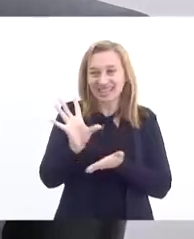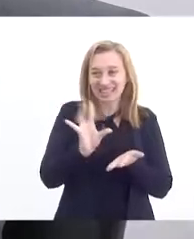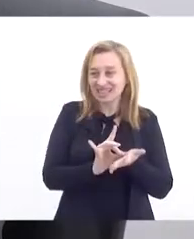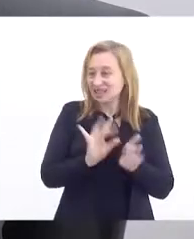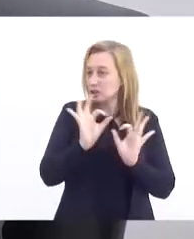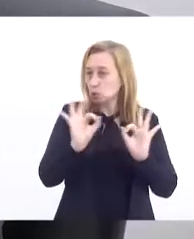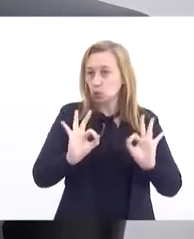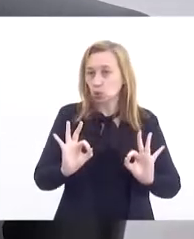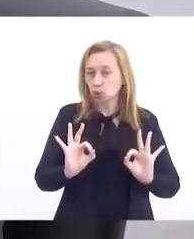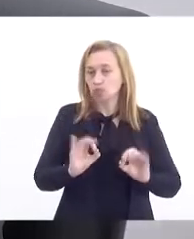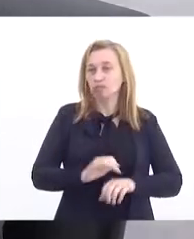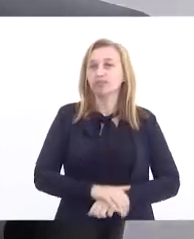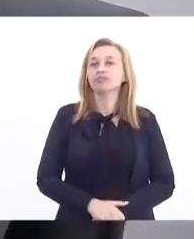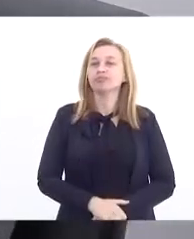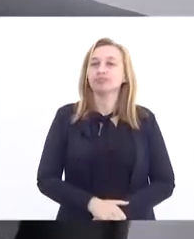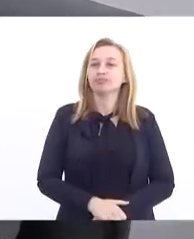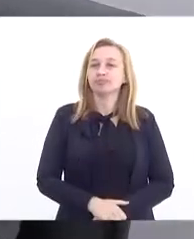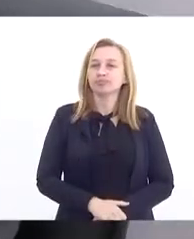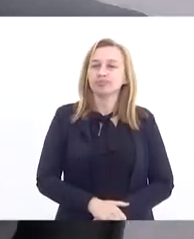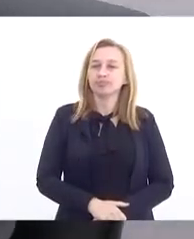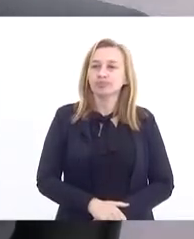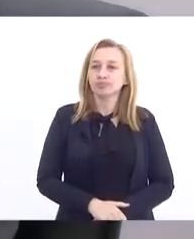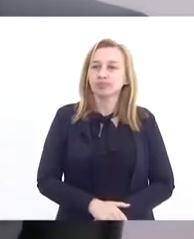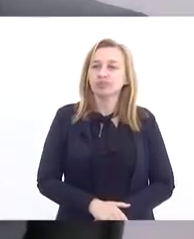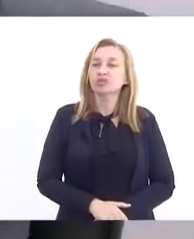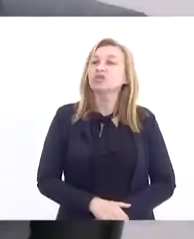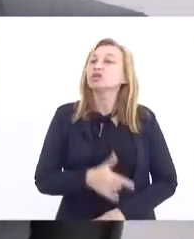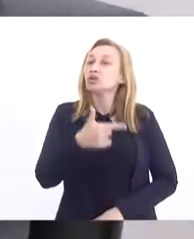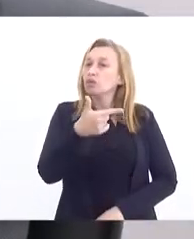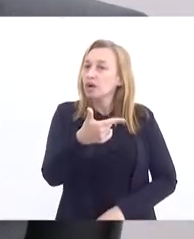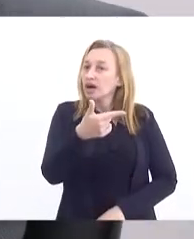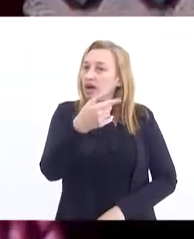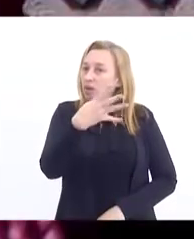Qual? 46? O